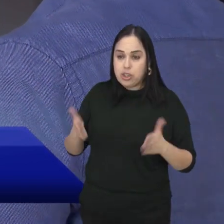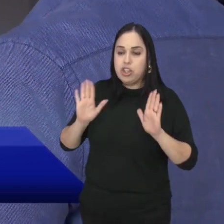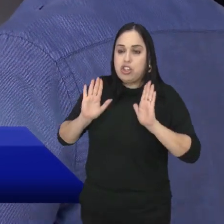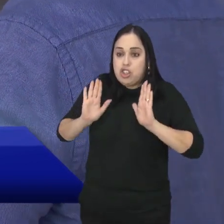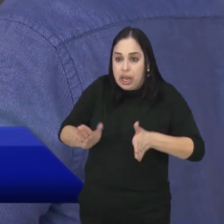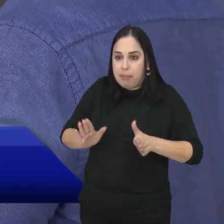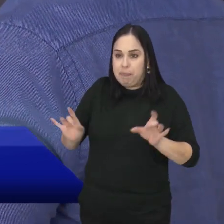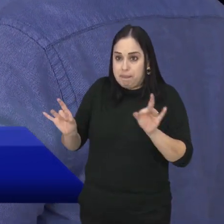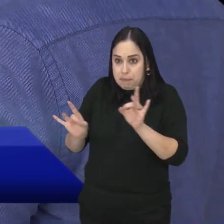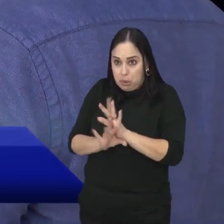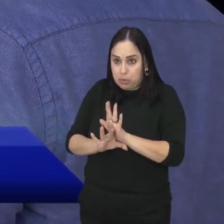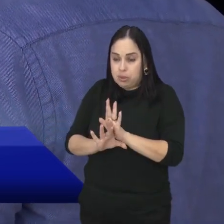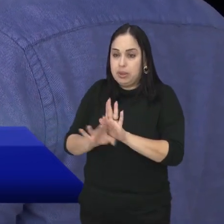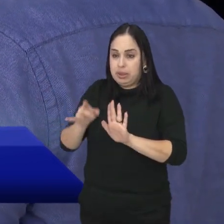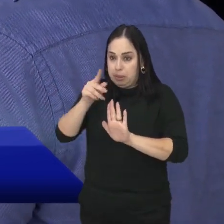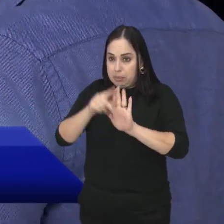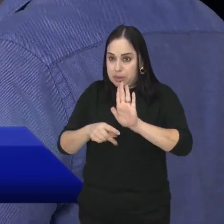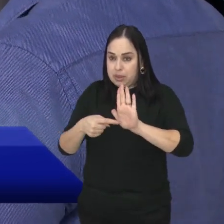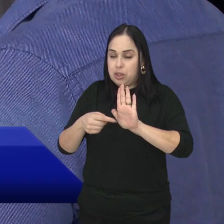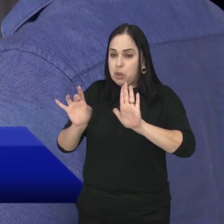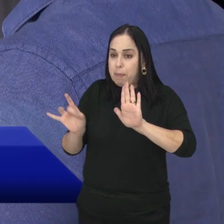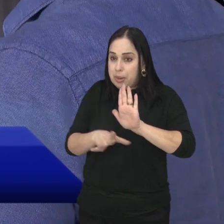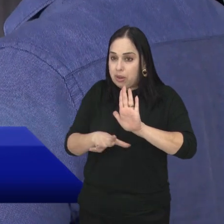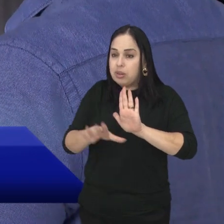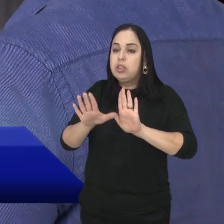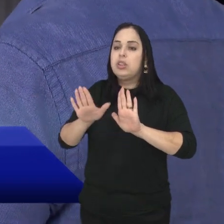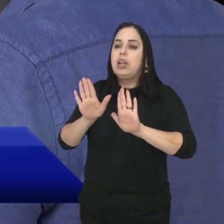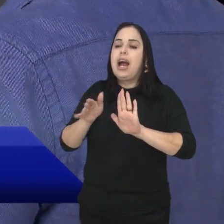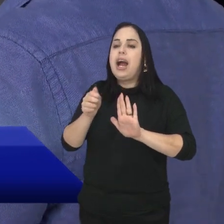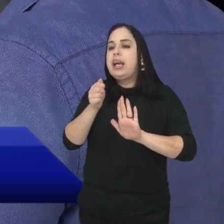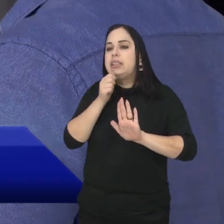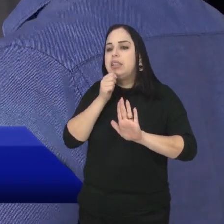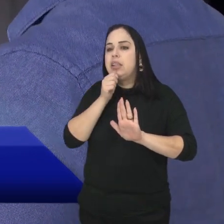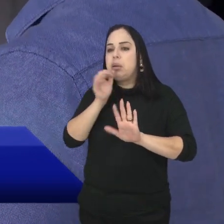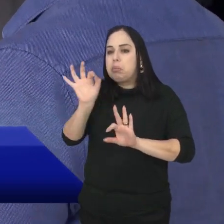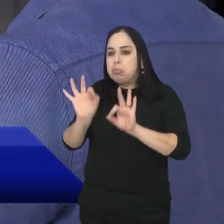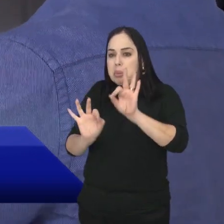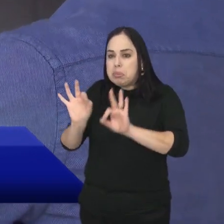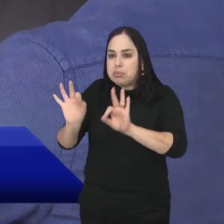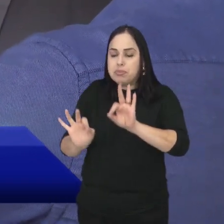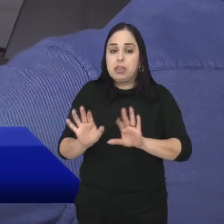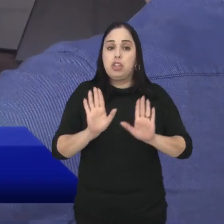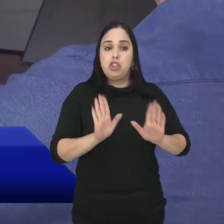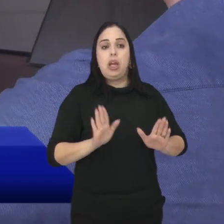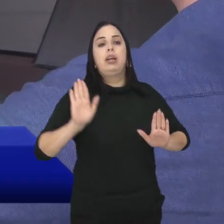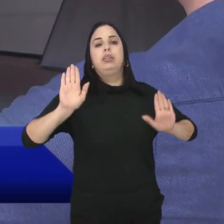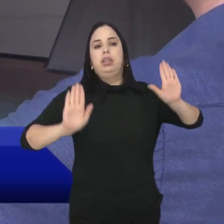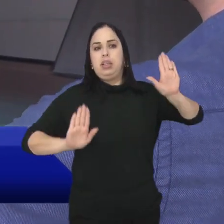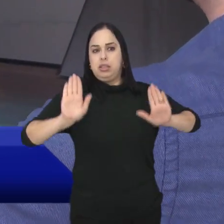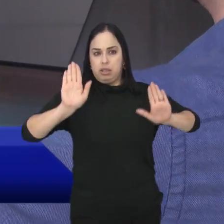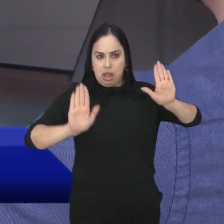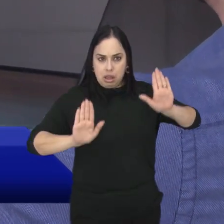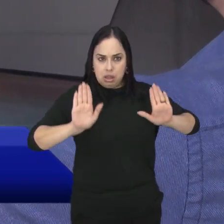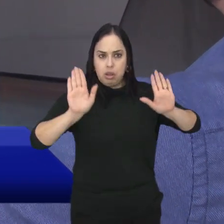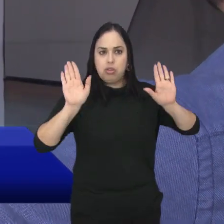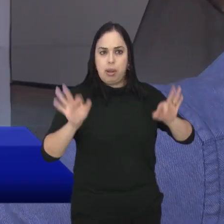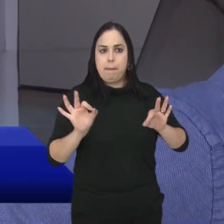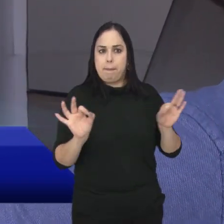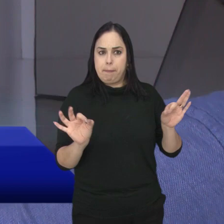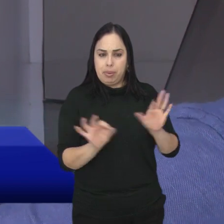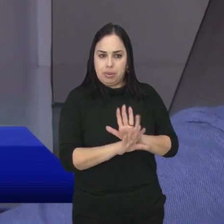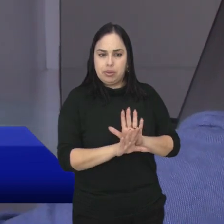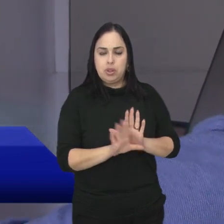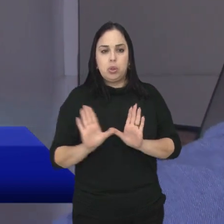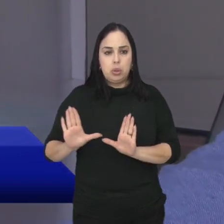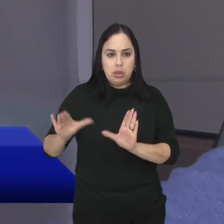etapa atual, né, do status atual do projeto, está na fase do projeto executivo, é isso? Isso, a gente fez a licitação a gente,